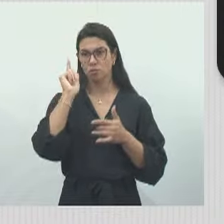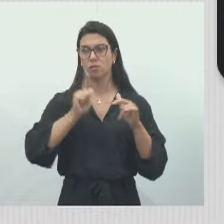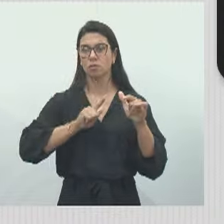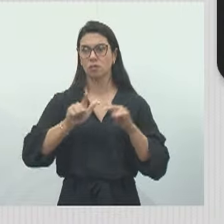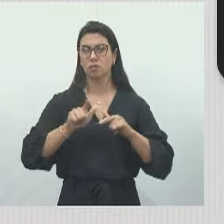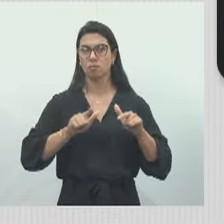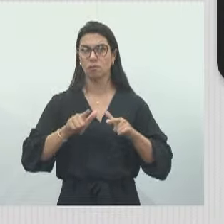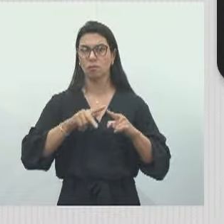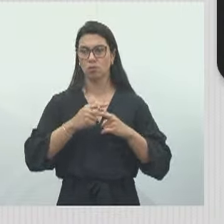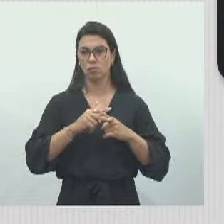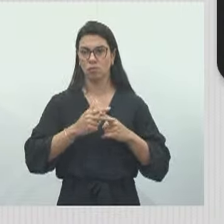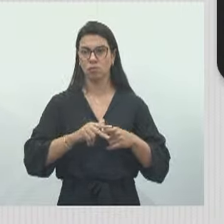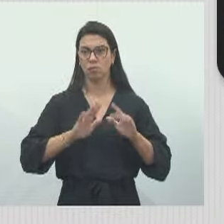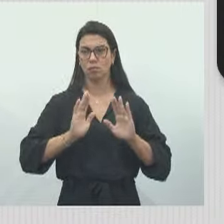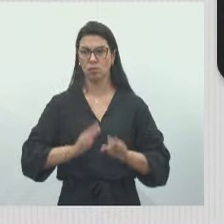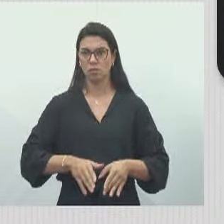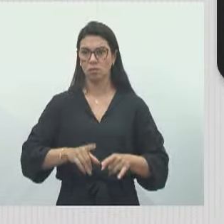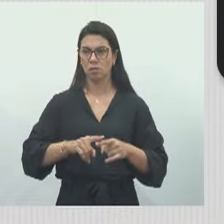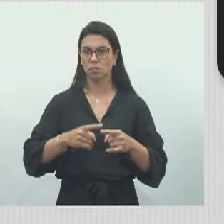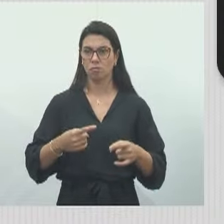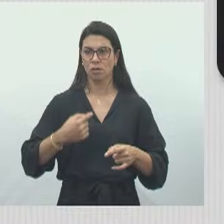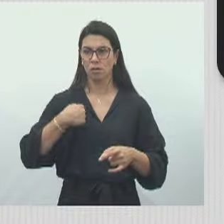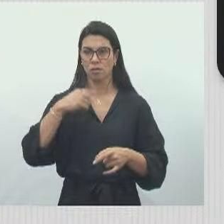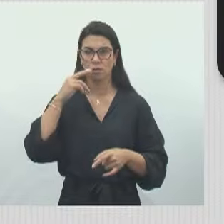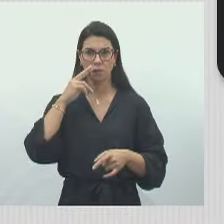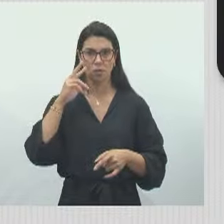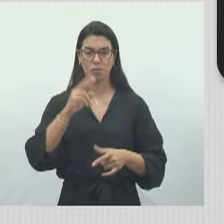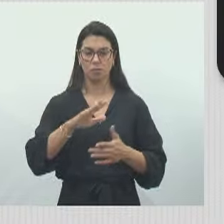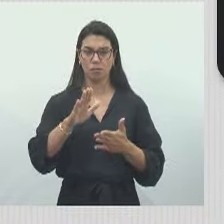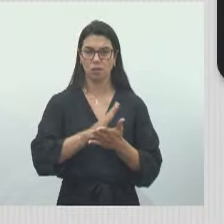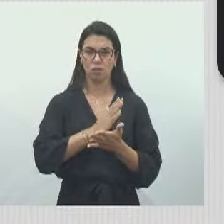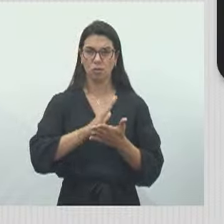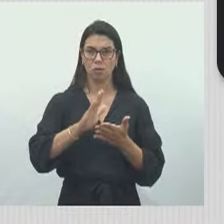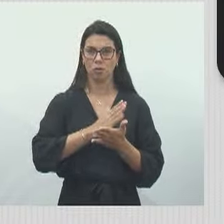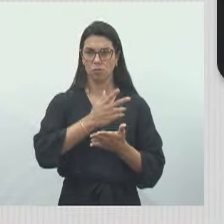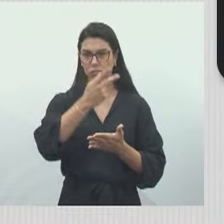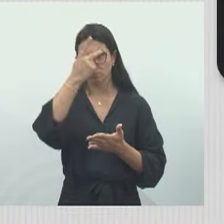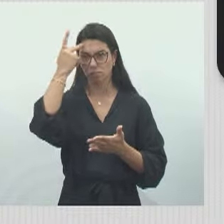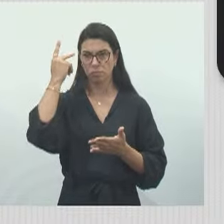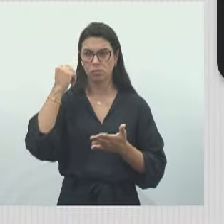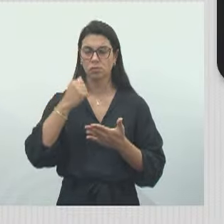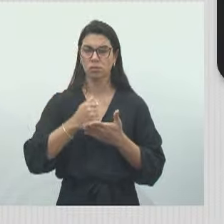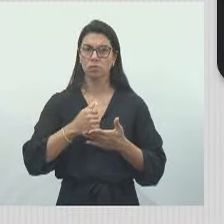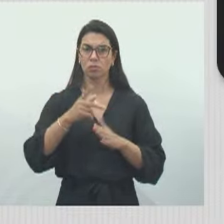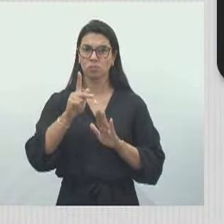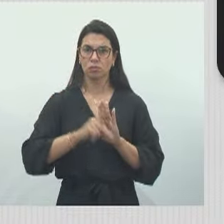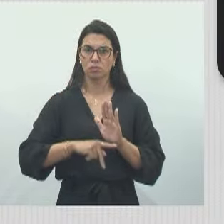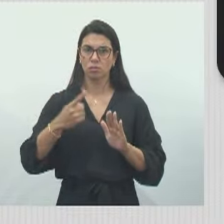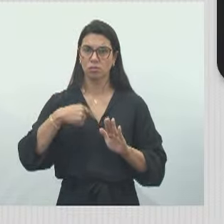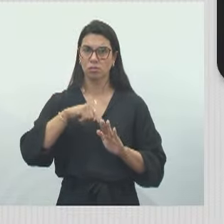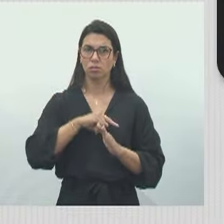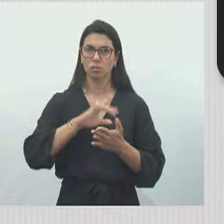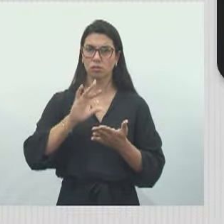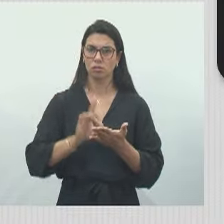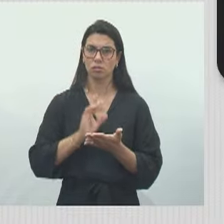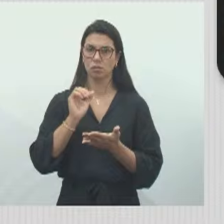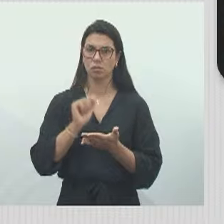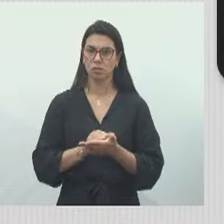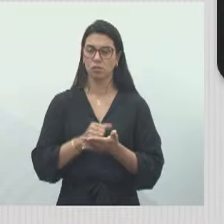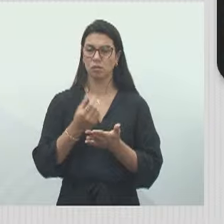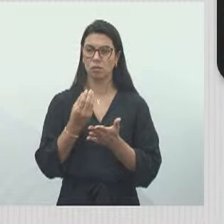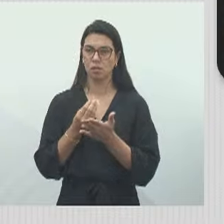estradas. E a gente viu as reivindicações de muitos moradores, né? Aquele projeto que a gente assinou, que a gente encaminhou